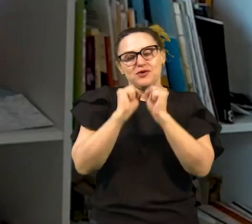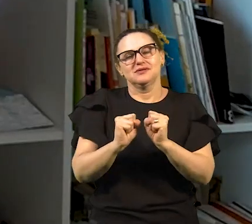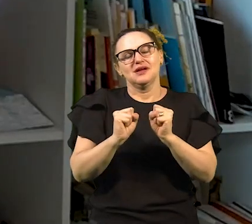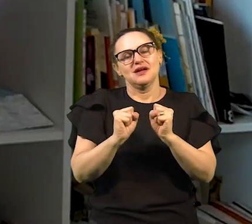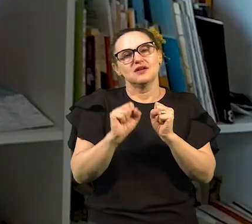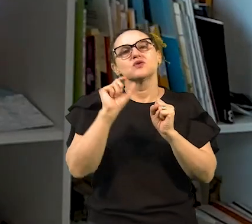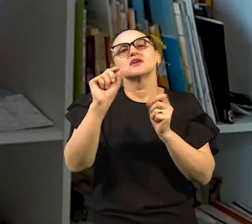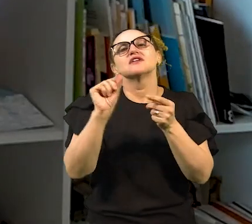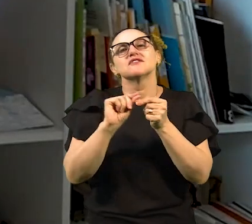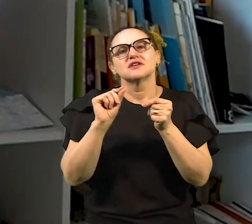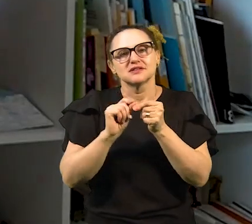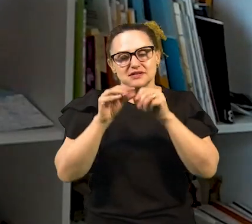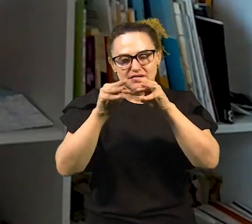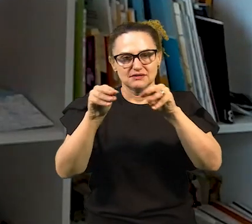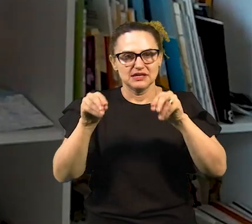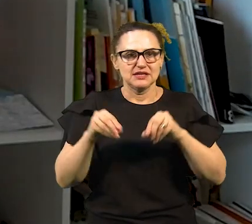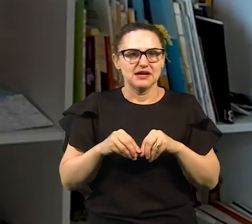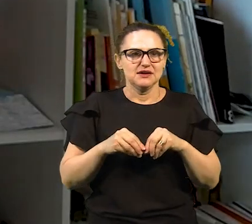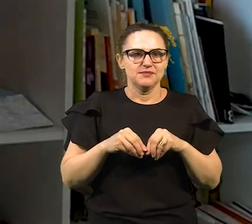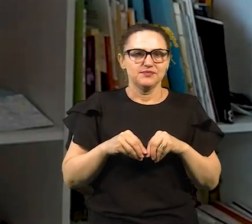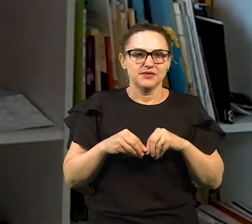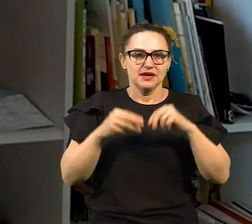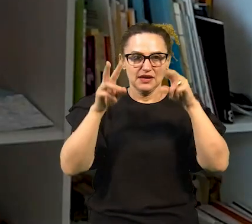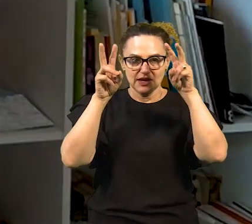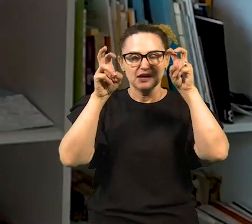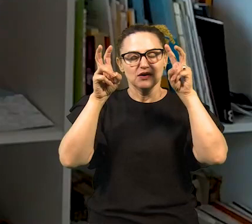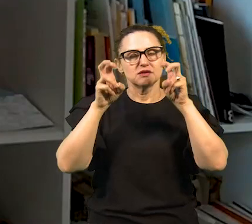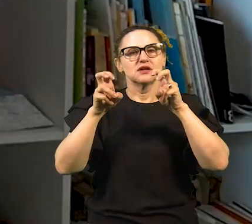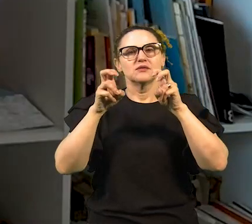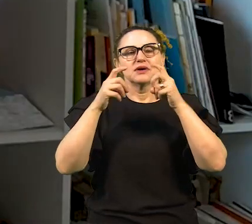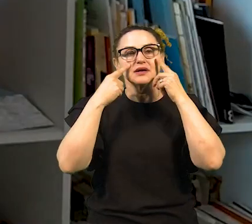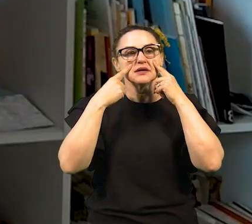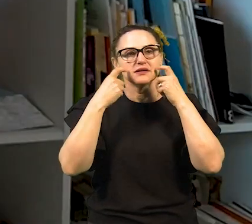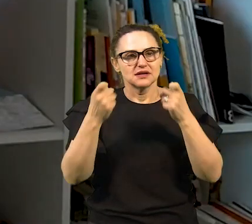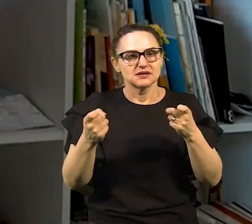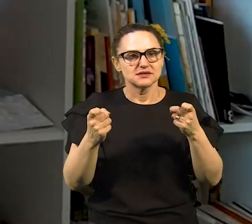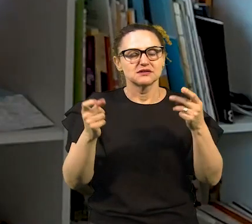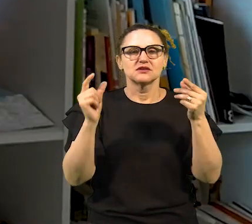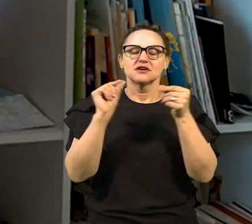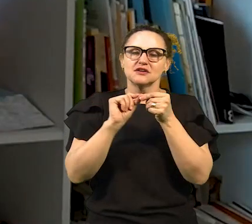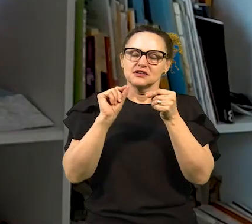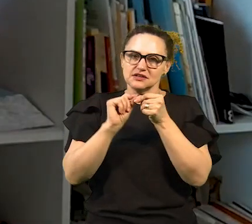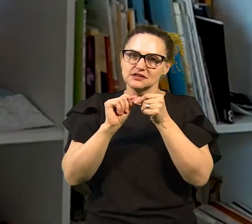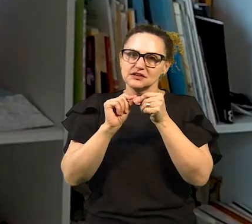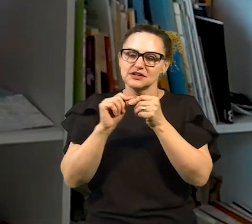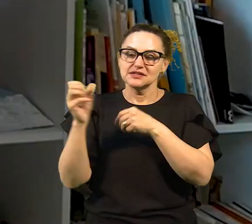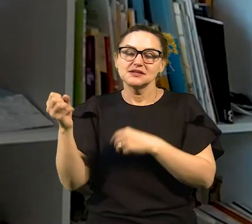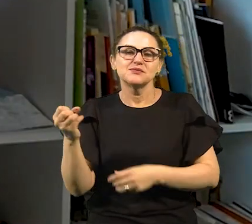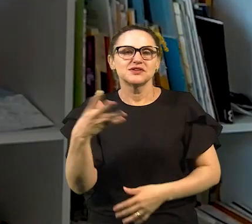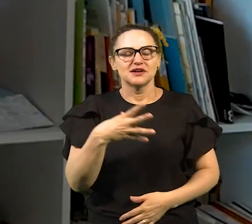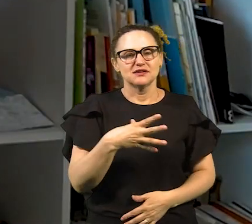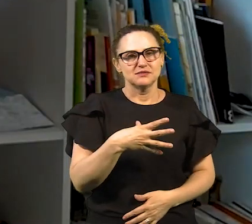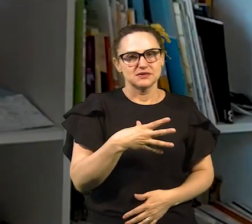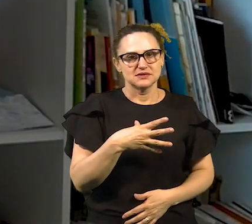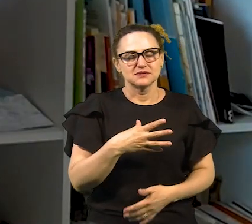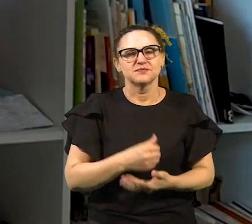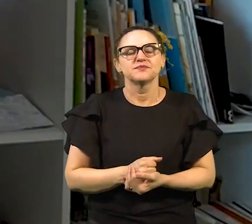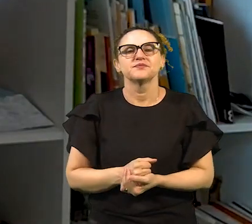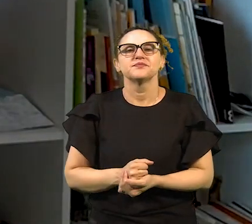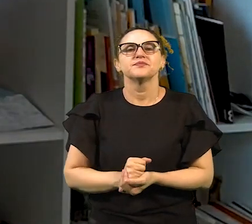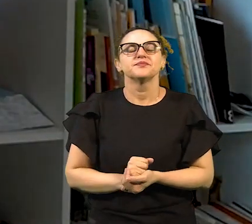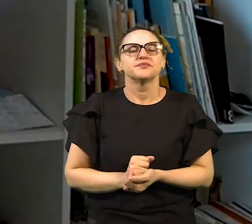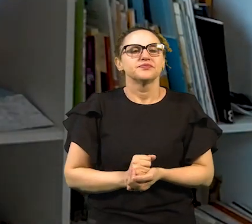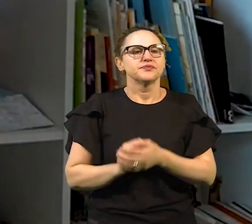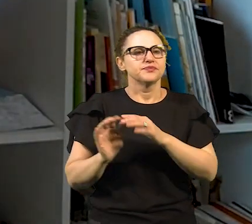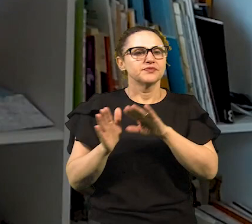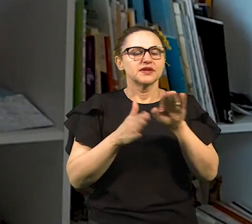fazer com a terra. Então é um tema bastante interessante que já é trazido nesse modernismo, né, produzido já pela poesia também do Patativa da Saré. E